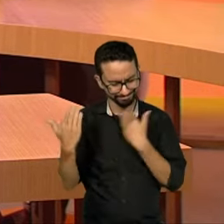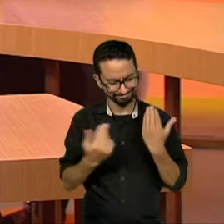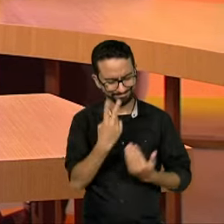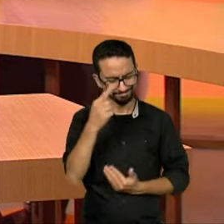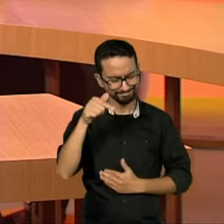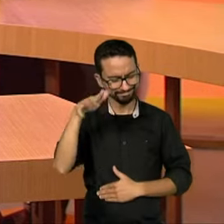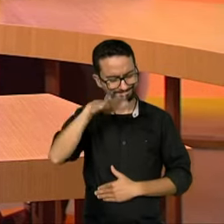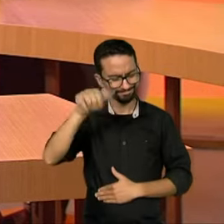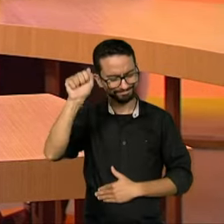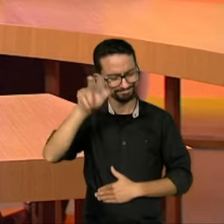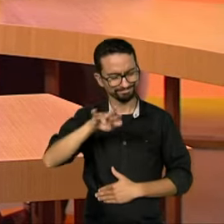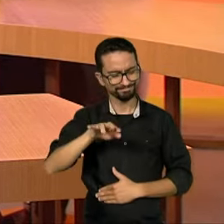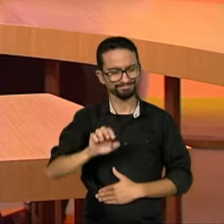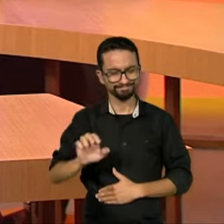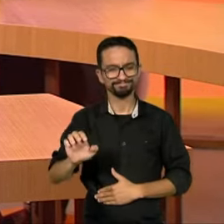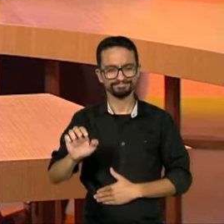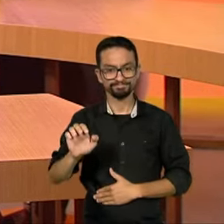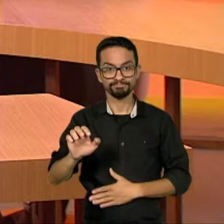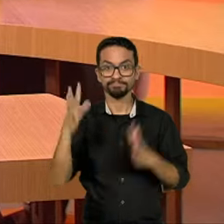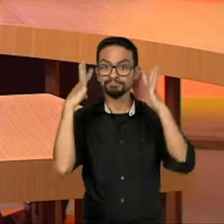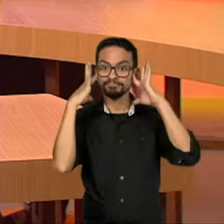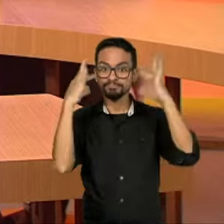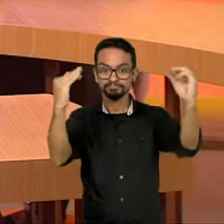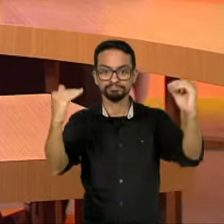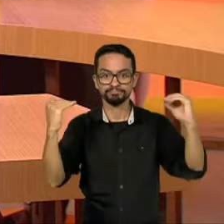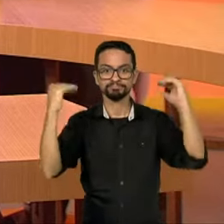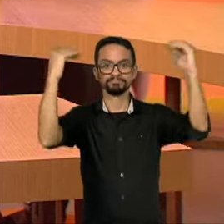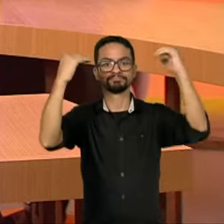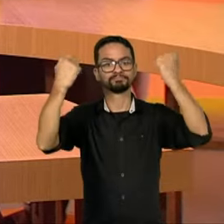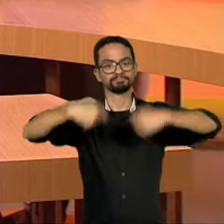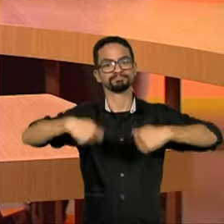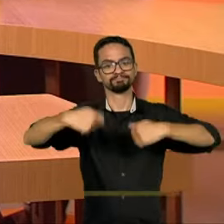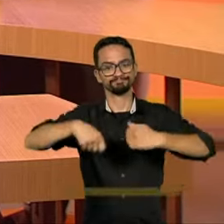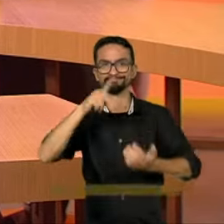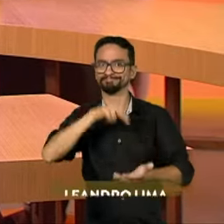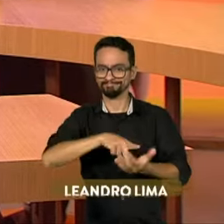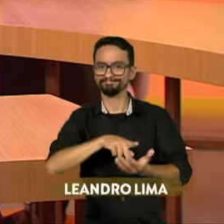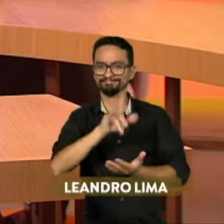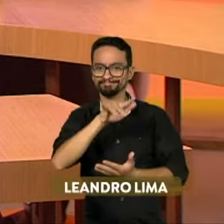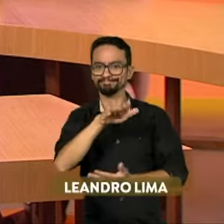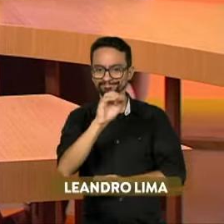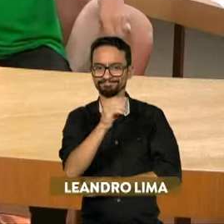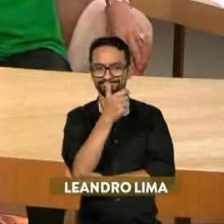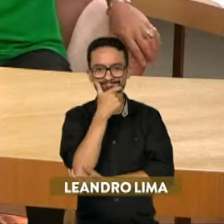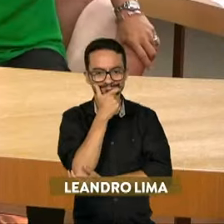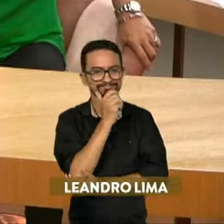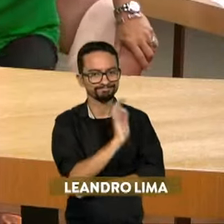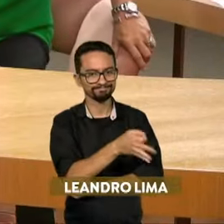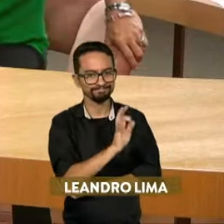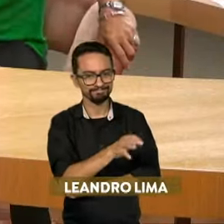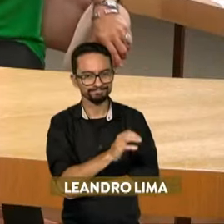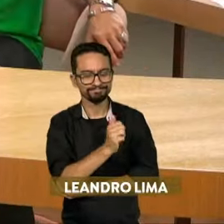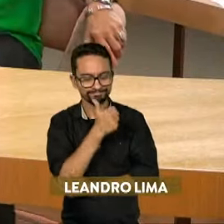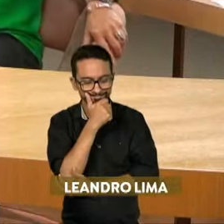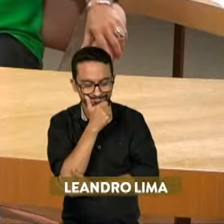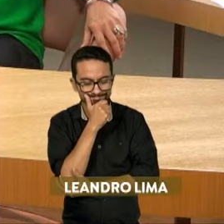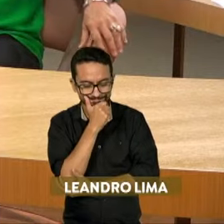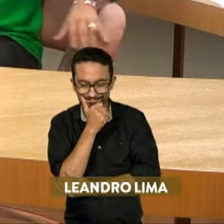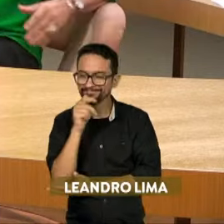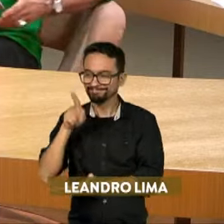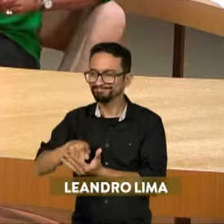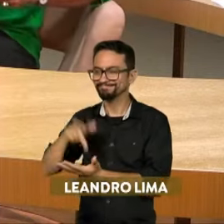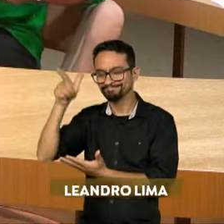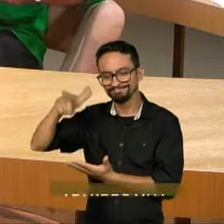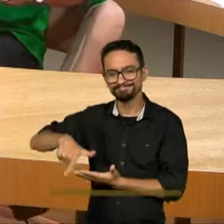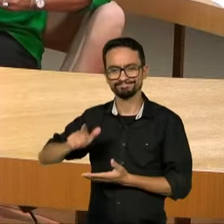Sudeste. Atenção em nível máximo que a gente teve que ter, não é, Gustavo? Verdade, infelizmente, mais uma vez. Mais uma vez,